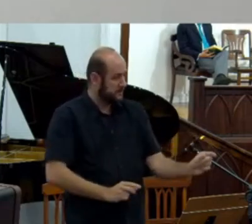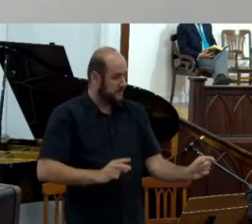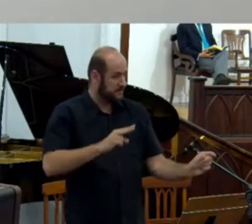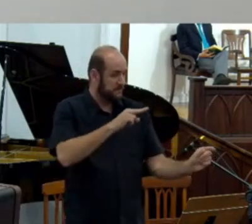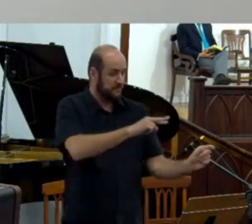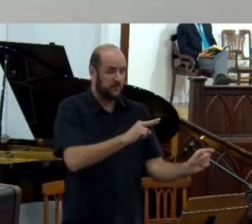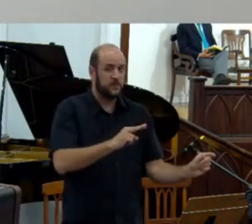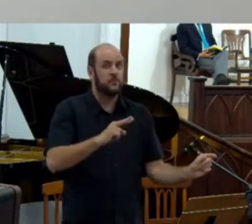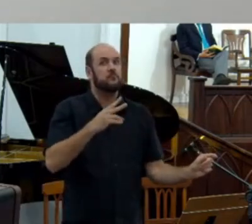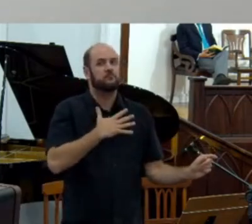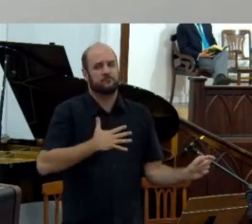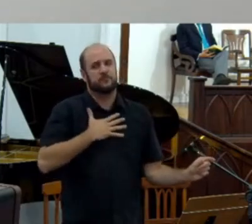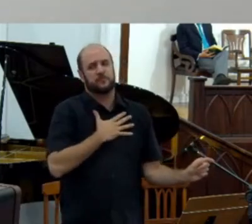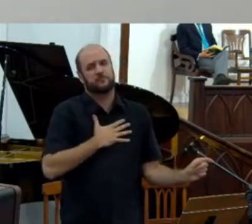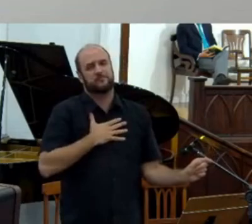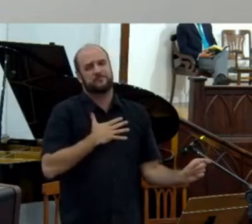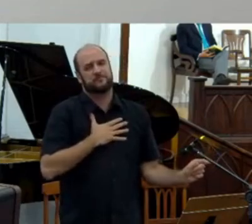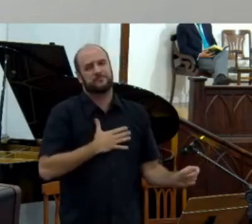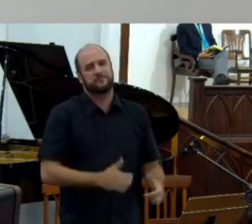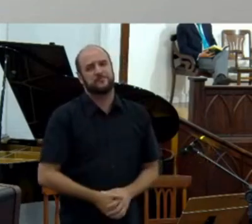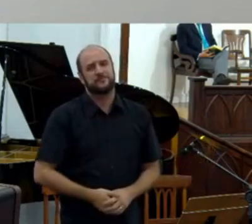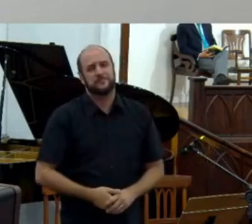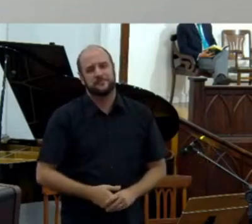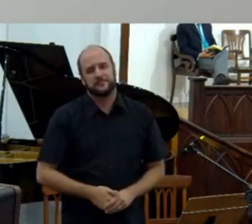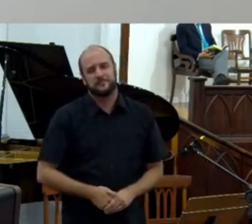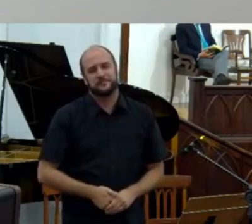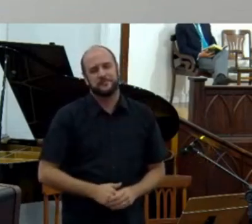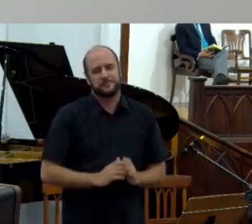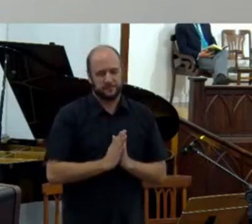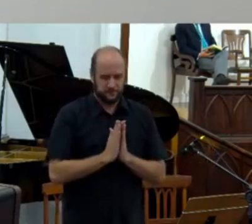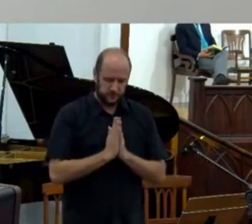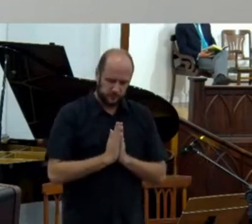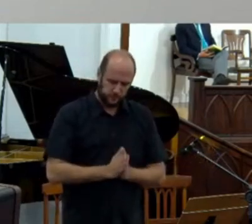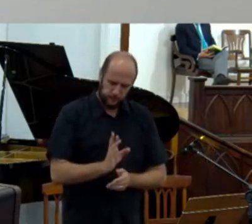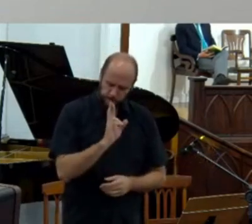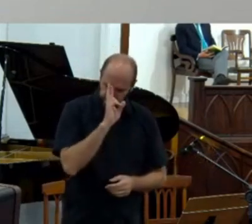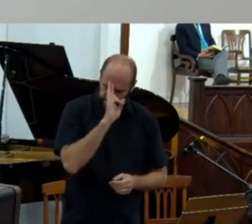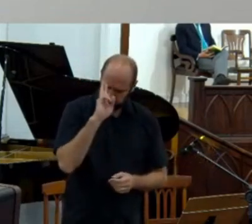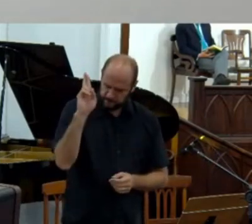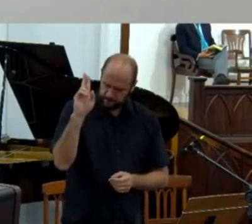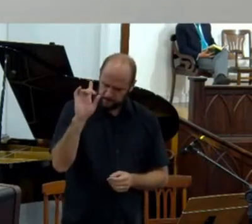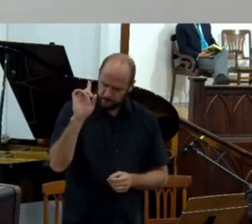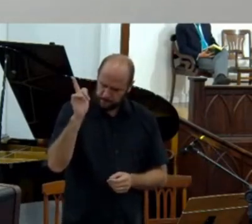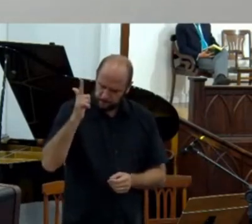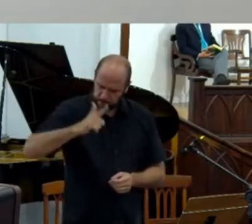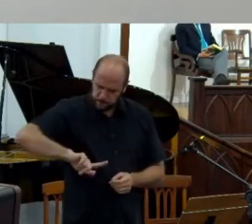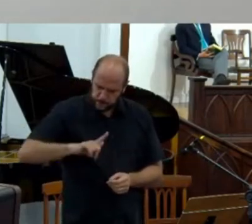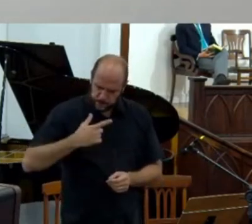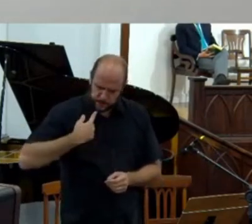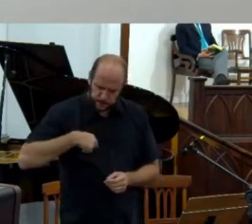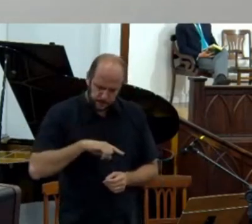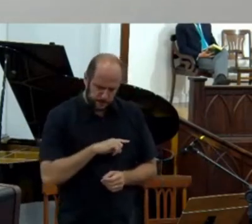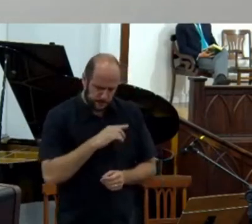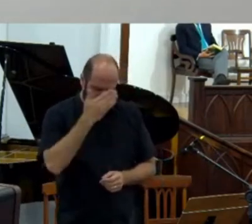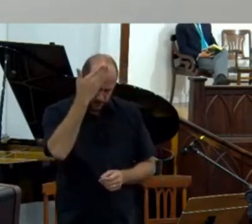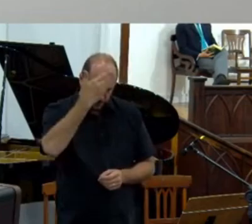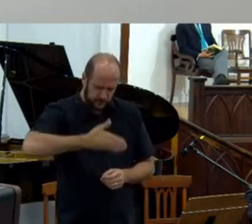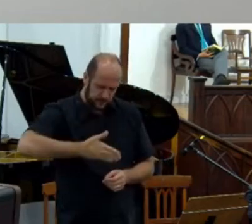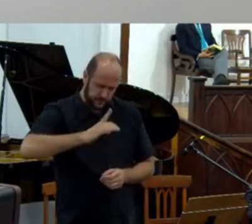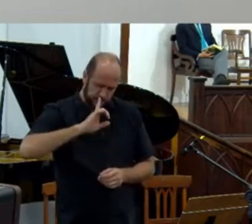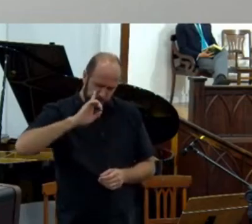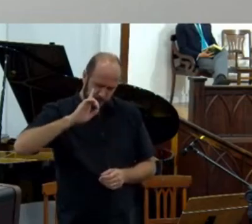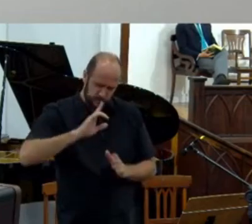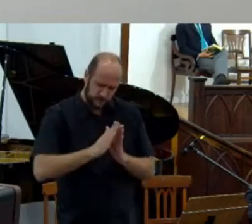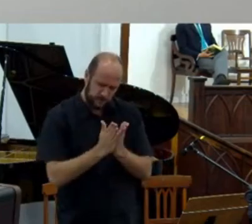aos olhos do Senhor. Vamos orar? Senhor Deus, mais uma vez estamos diante da Tua palavra